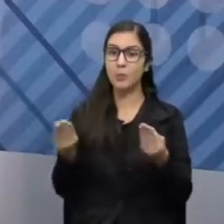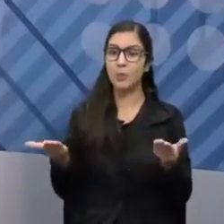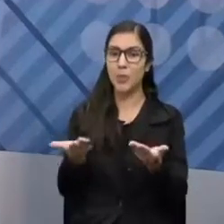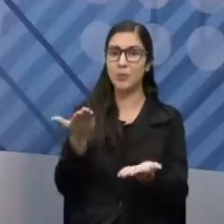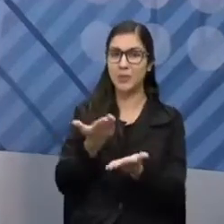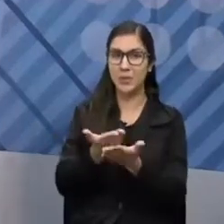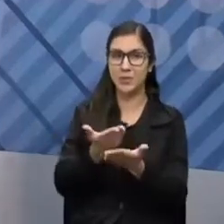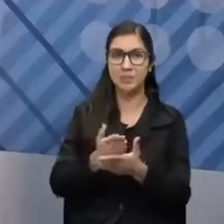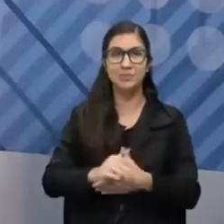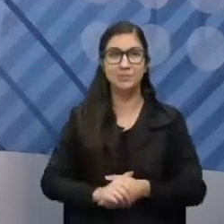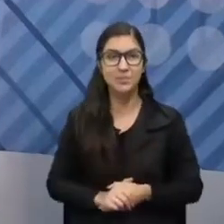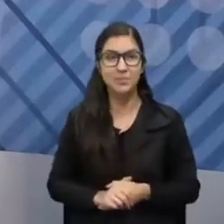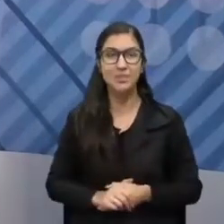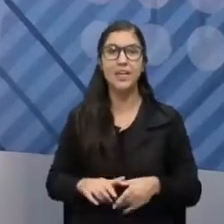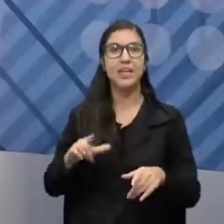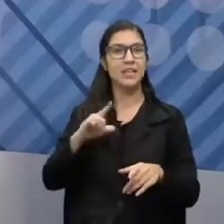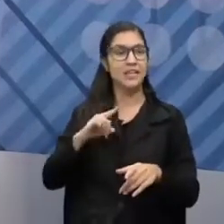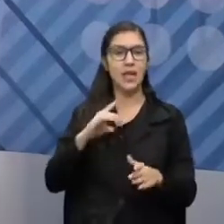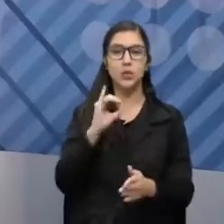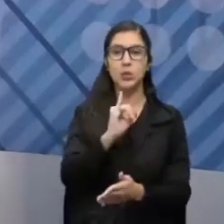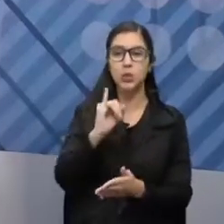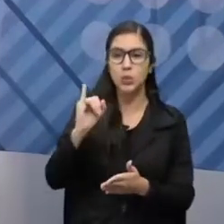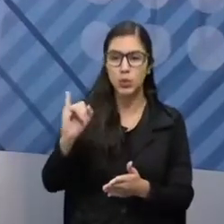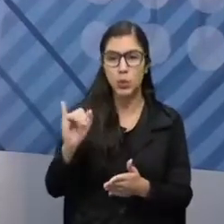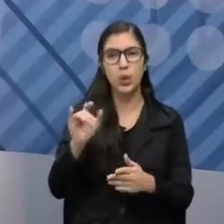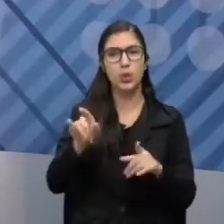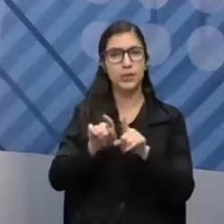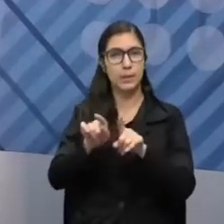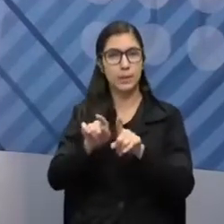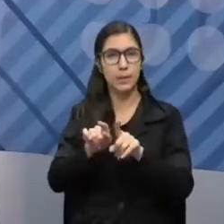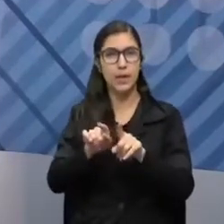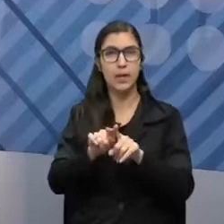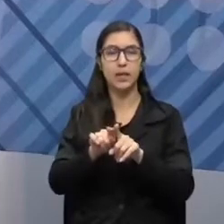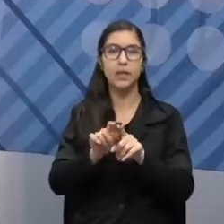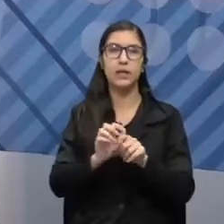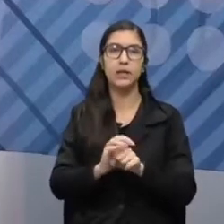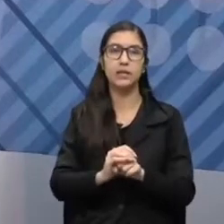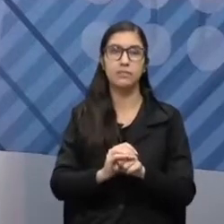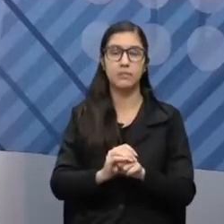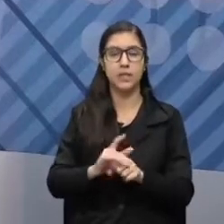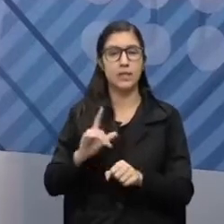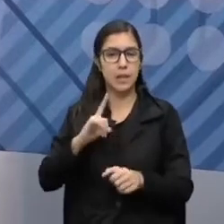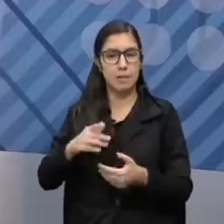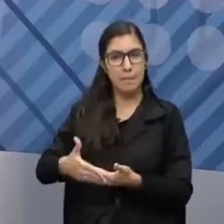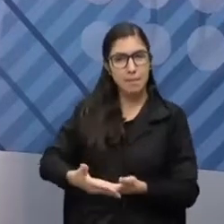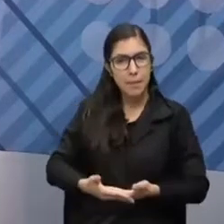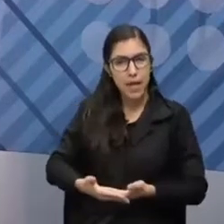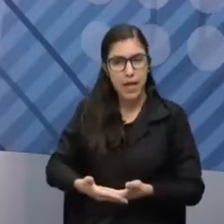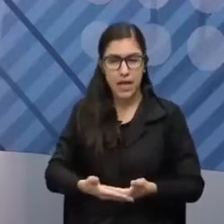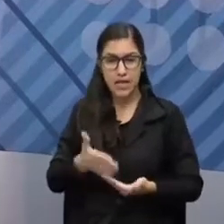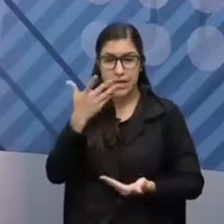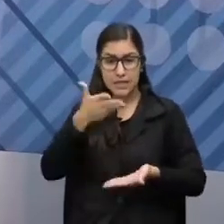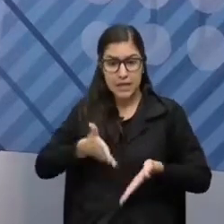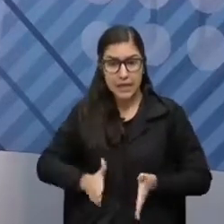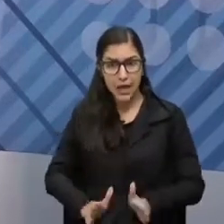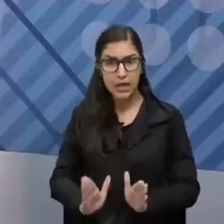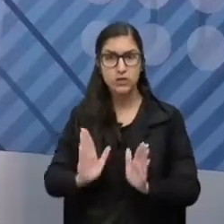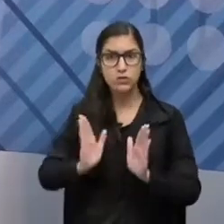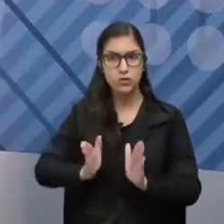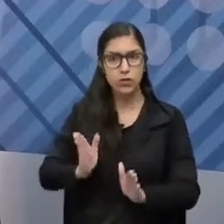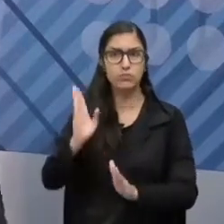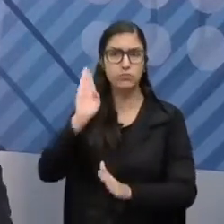aula. E instrutor mediador, que são as pessoas que vão trabalhar com os bebês, com as crianças que nascem com